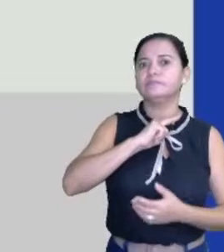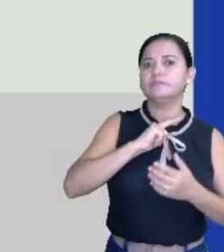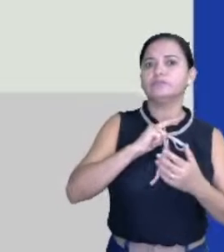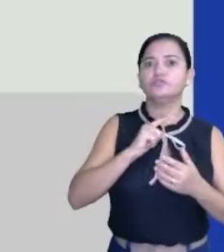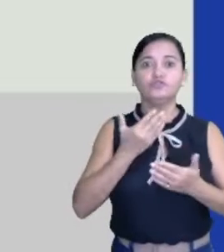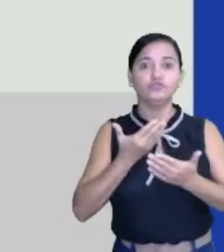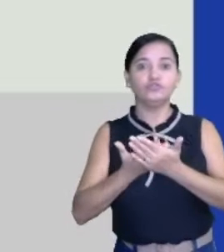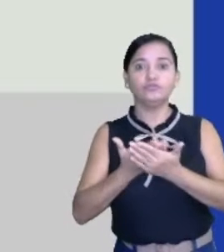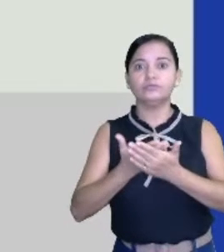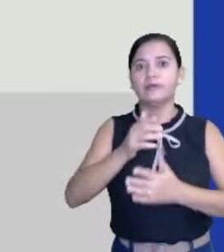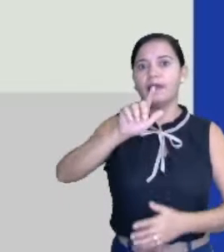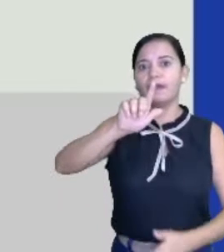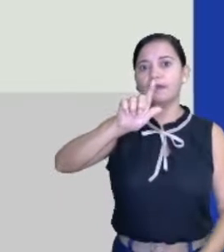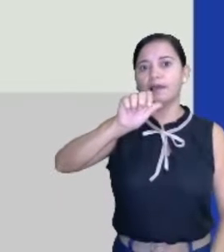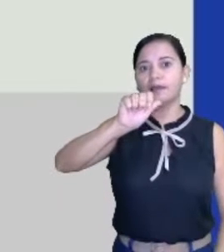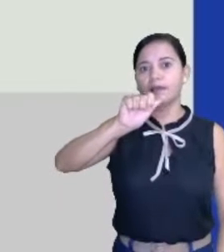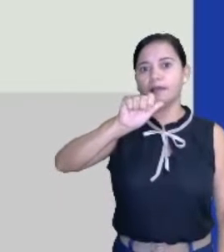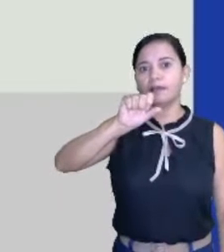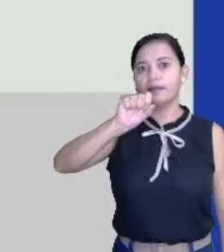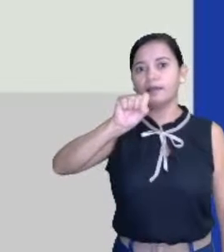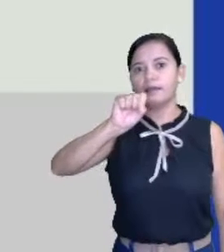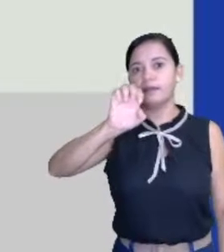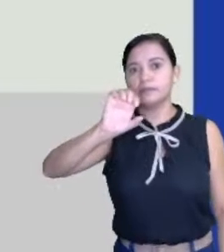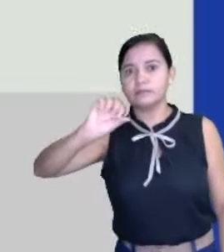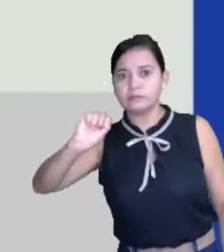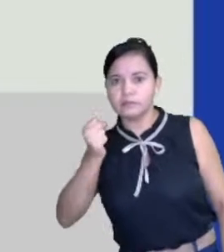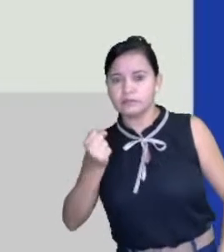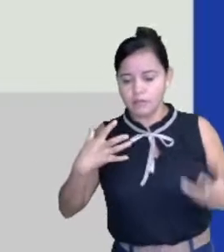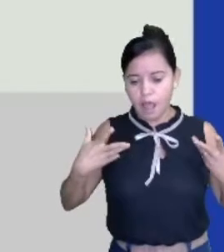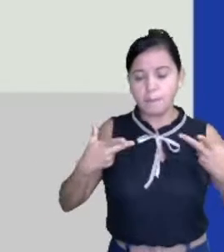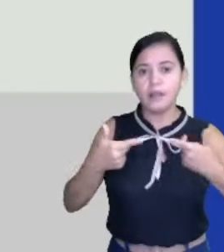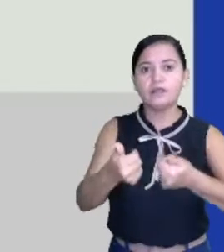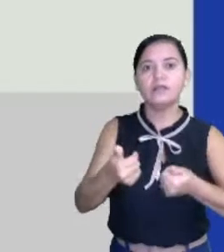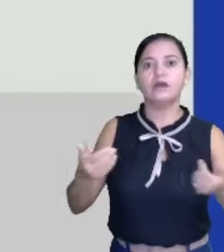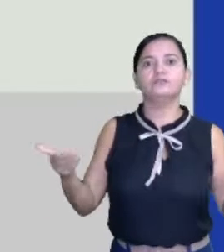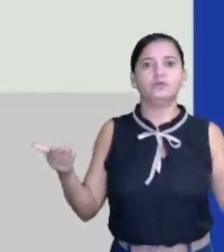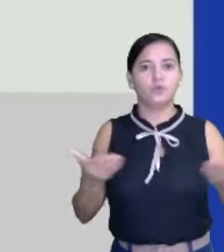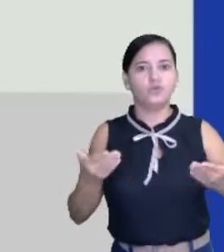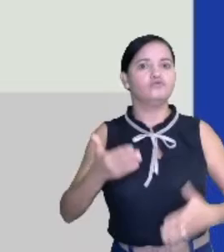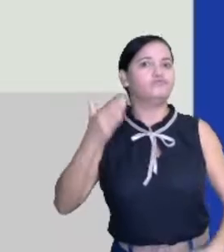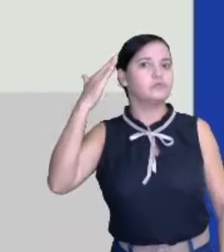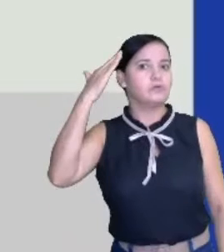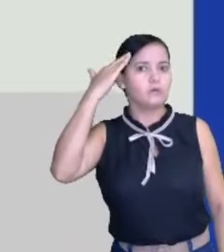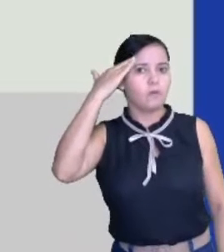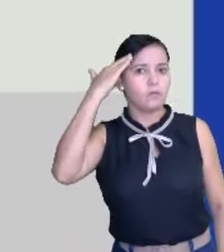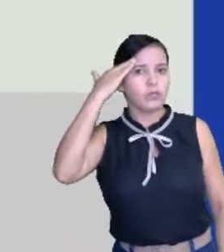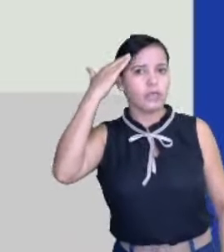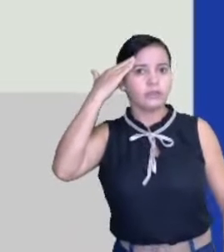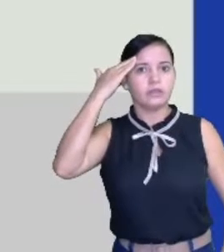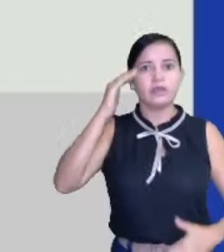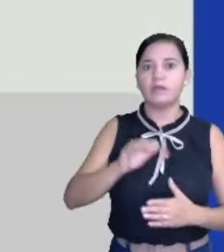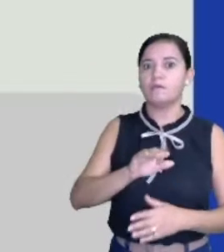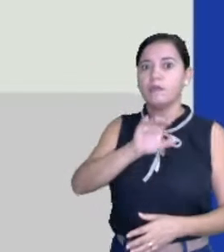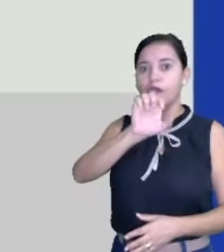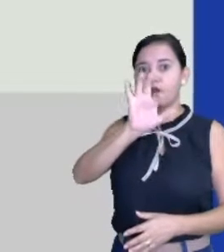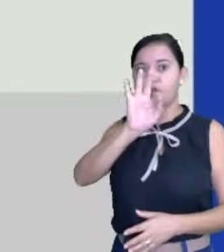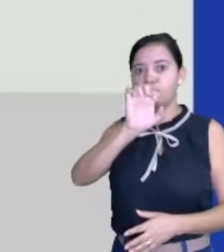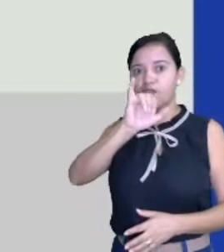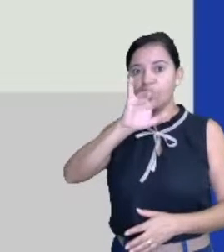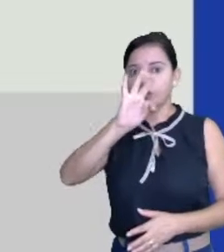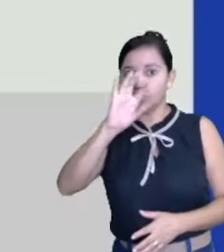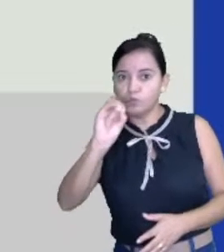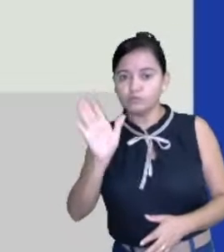dos gases. Qual é a habilidade que a gente espera construir hoje? Compreender o efeito estufa como um fenômeno natural